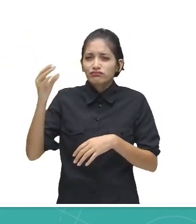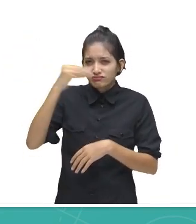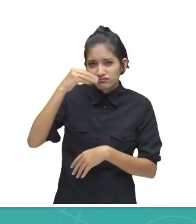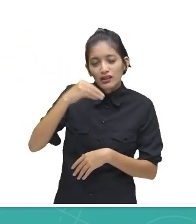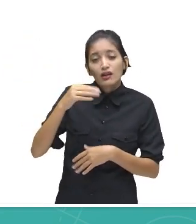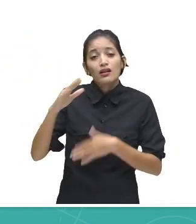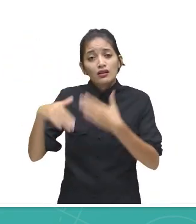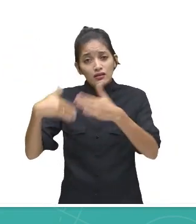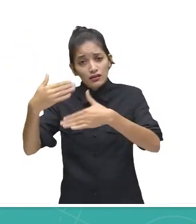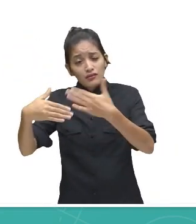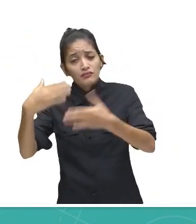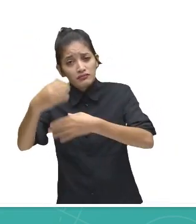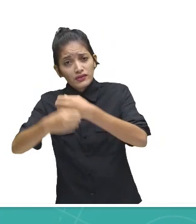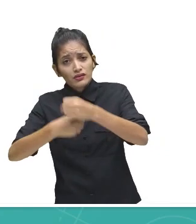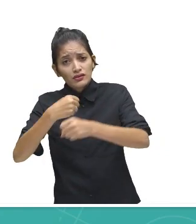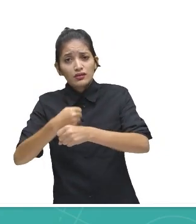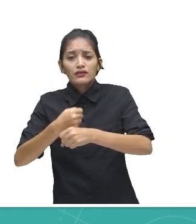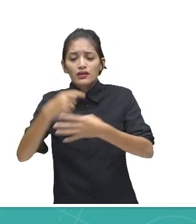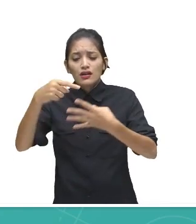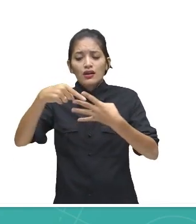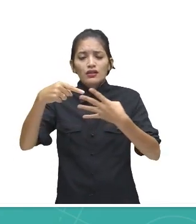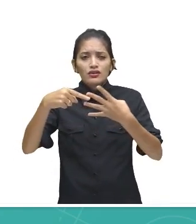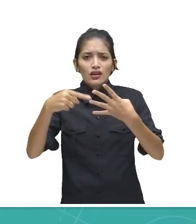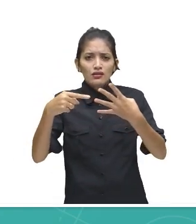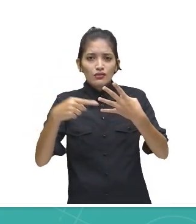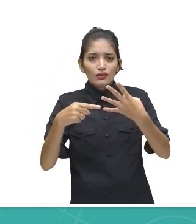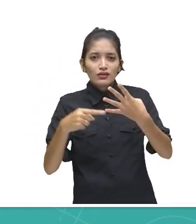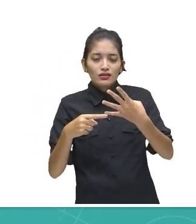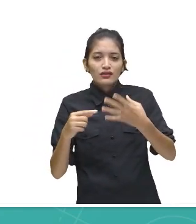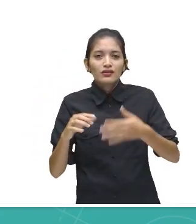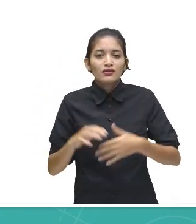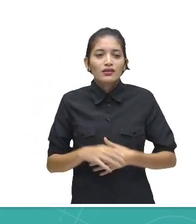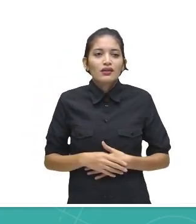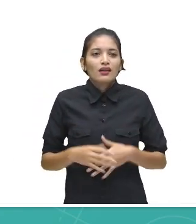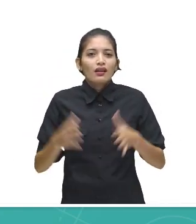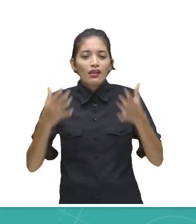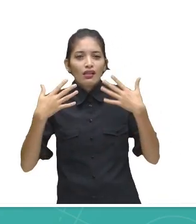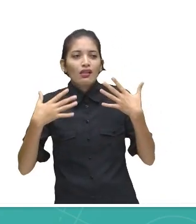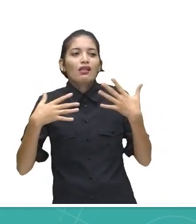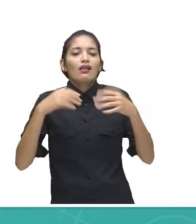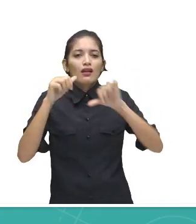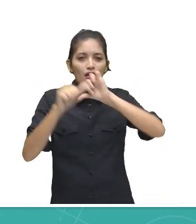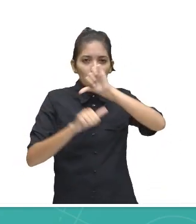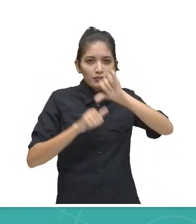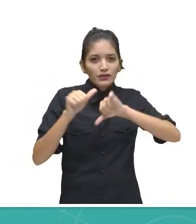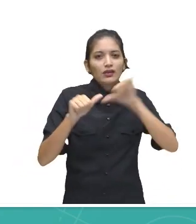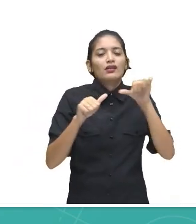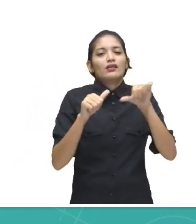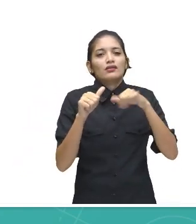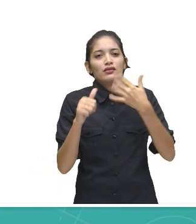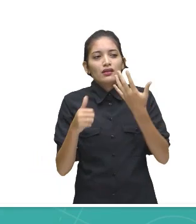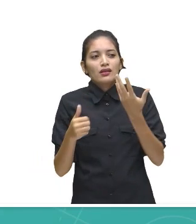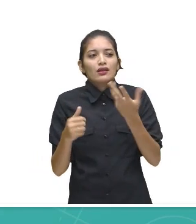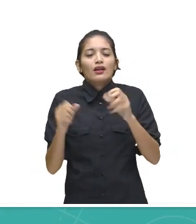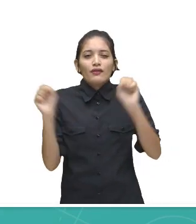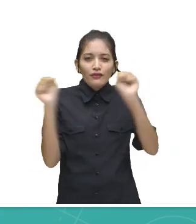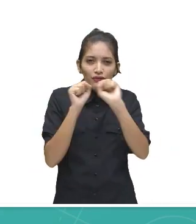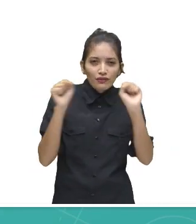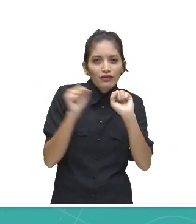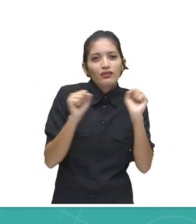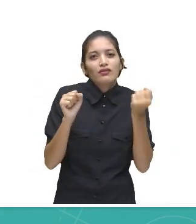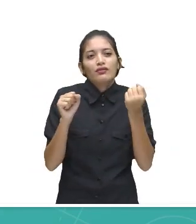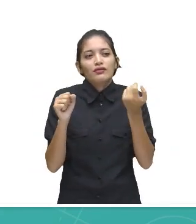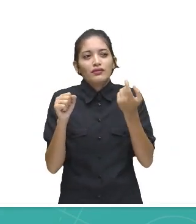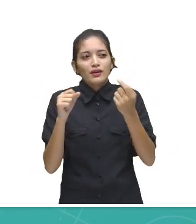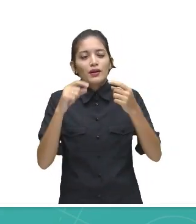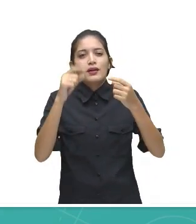durante determinados períodos do ano, vai ter as quatro estações do ano: outono, inverno, verão, primavera, né? Toda aquela coisa que é muito comum a gente ver